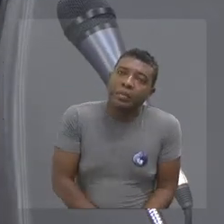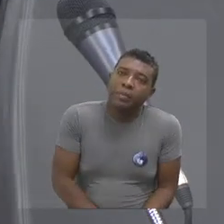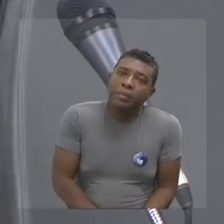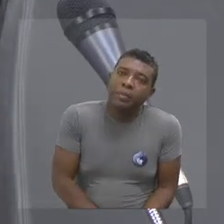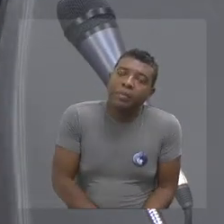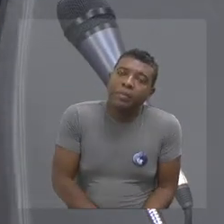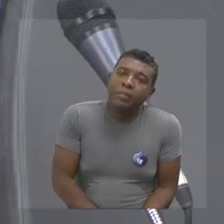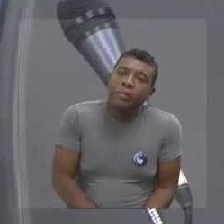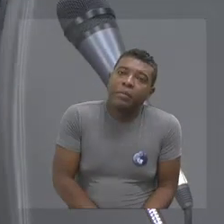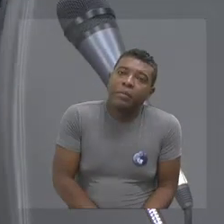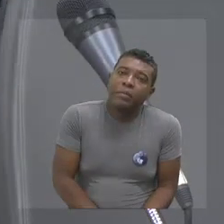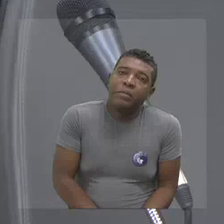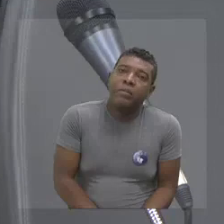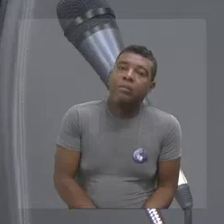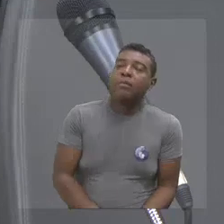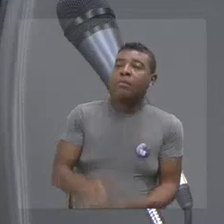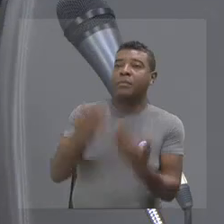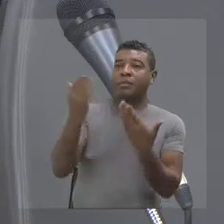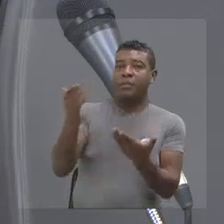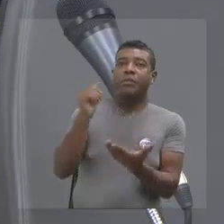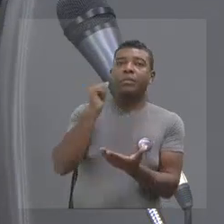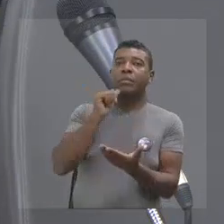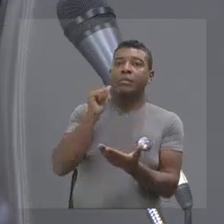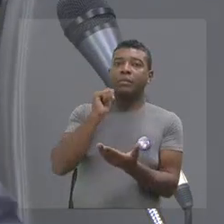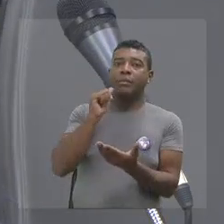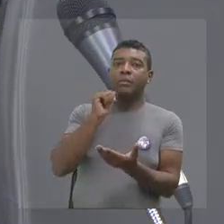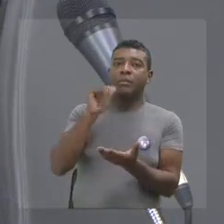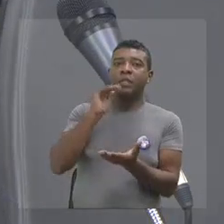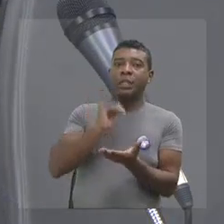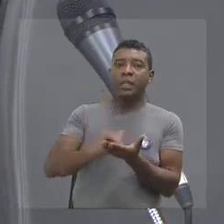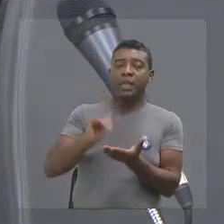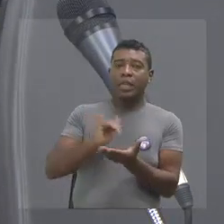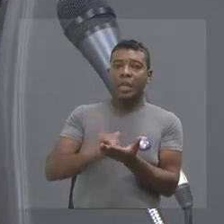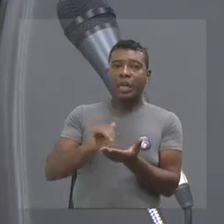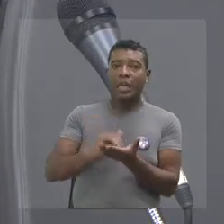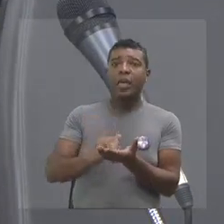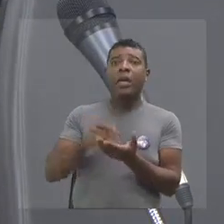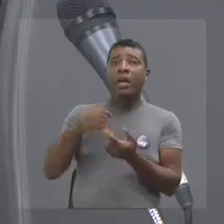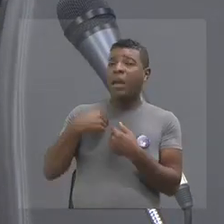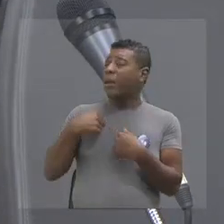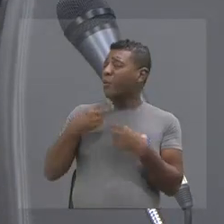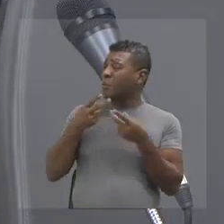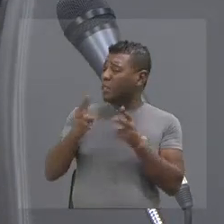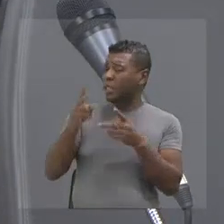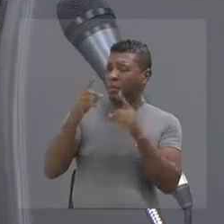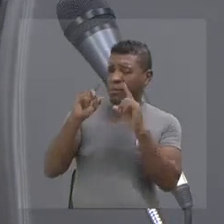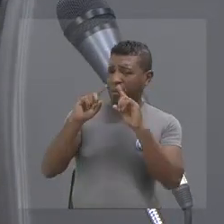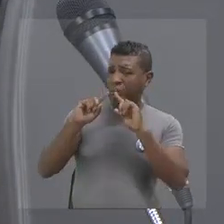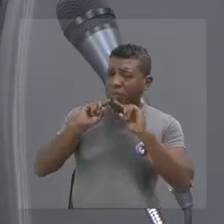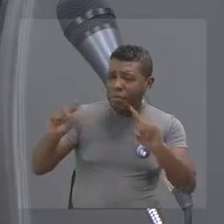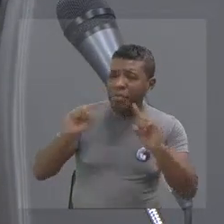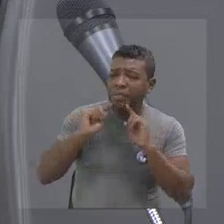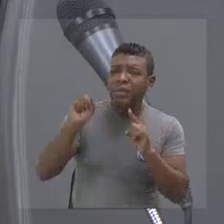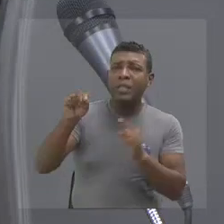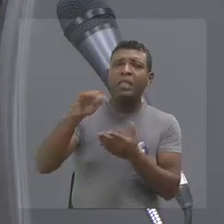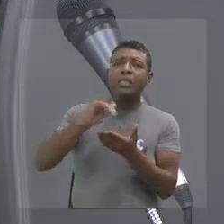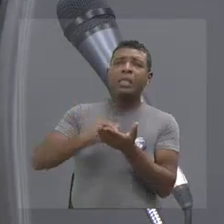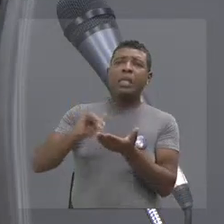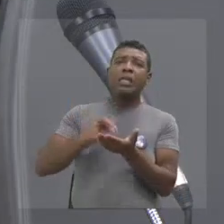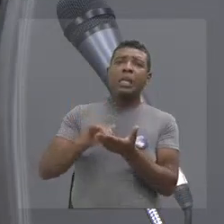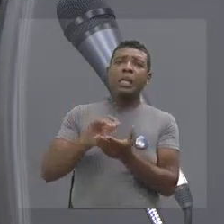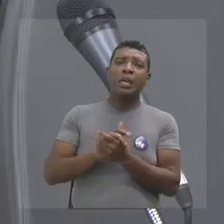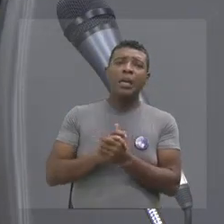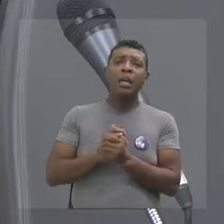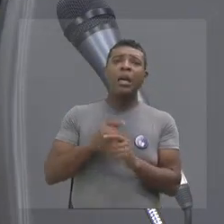a senhora secretária eu sou tem sido bastante crítica à secretaria e sempre fui mas eu faca a gente nunca Valia